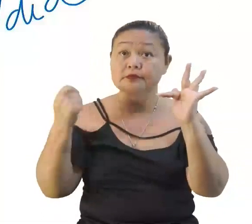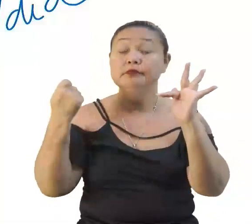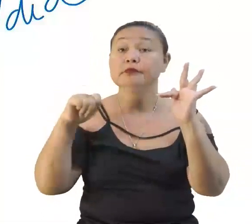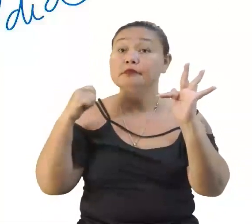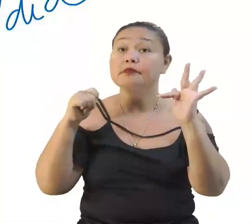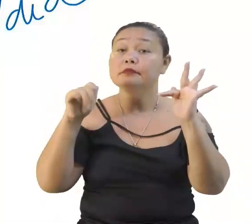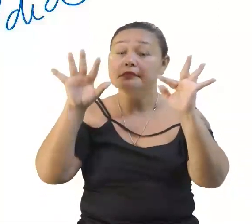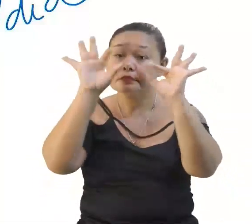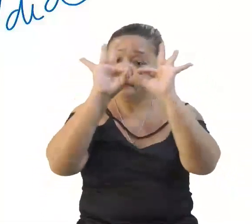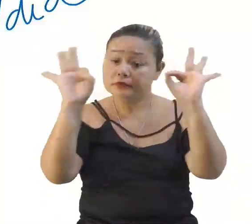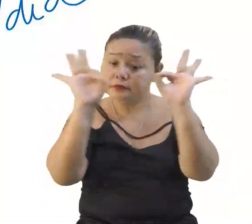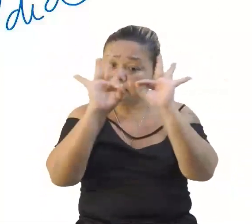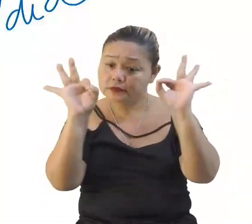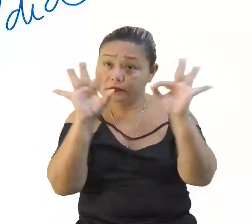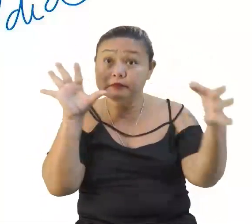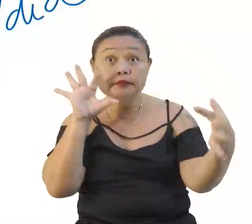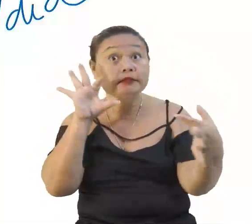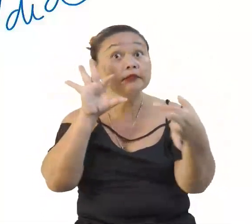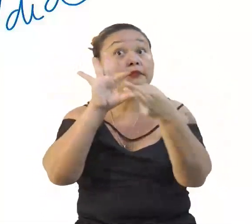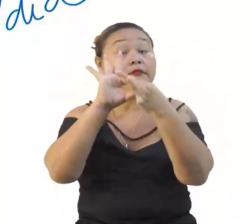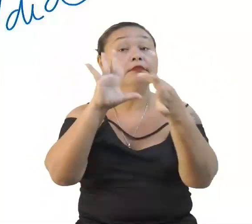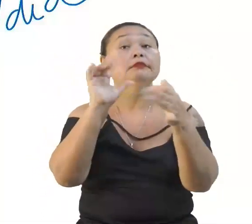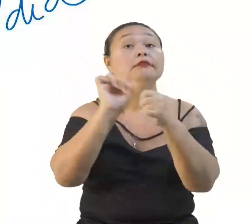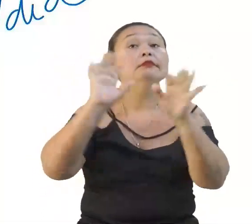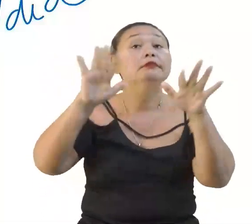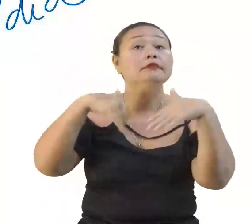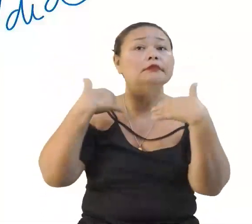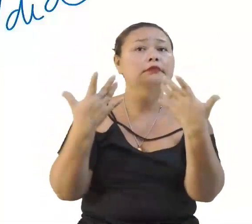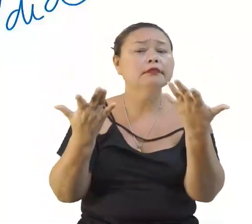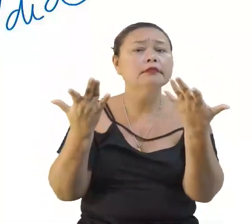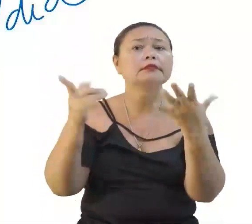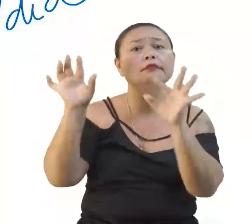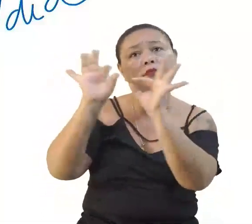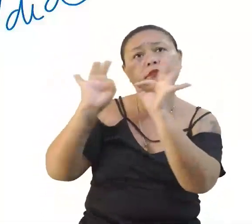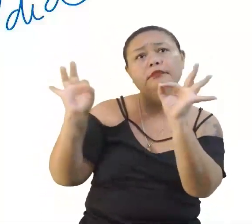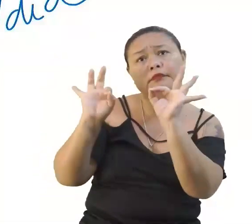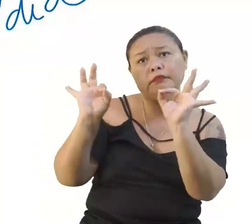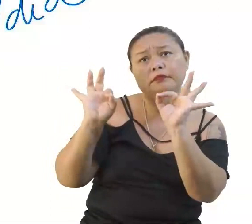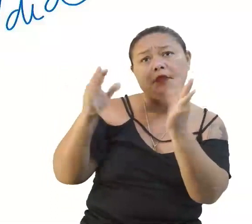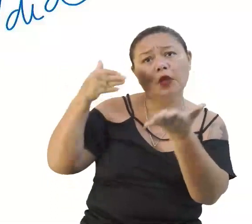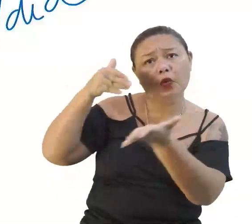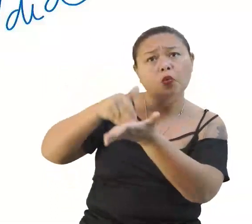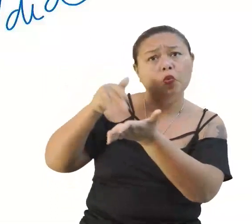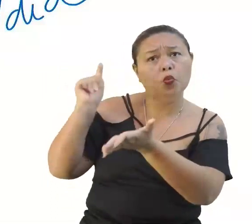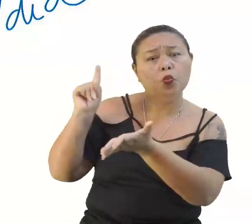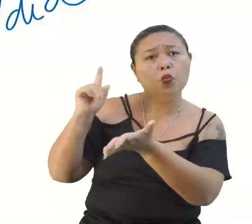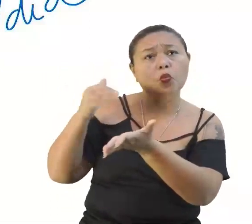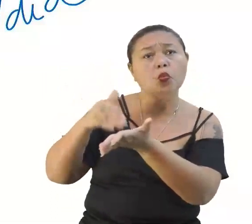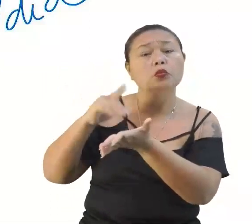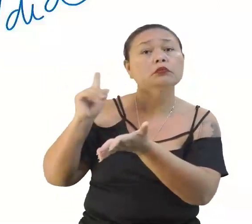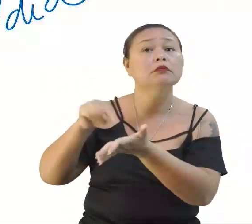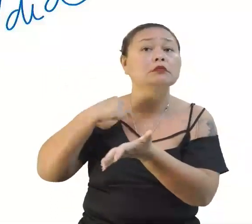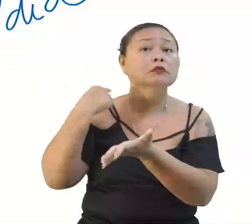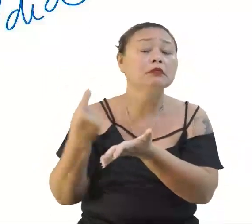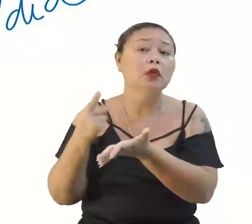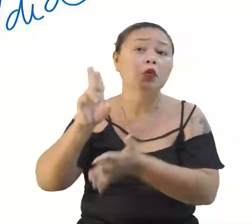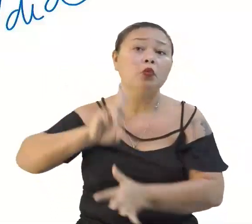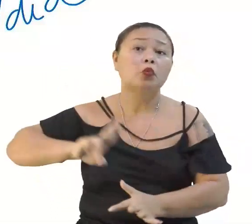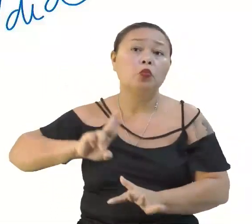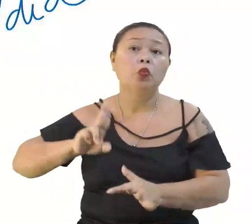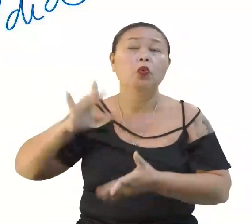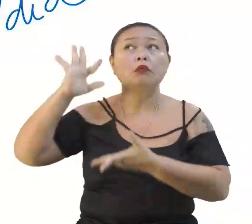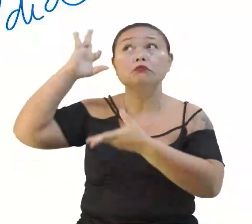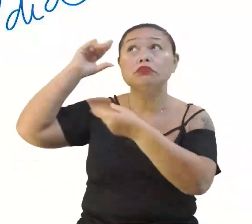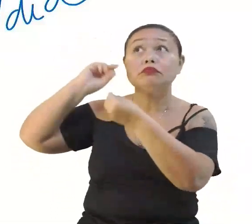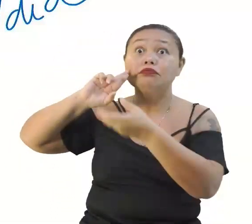problemas que envolvem função. Então, nós vimos aqui alguns problemas. Esse último aqui, nós resolvemos usando somente a